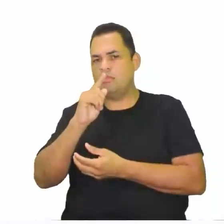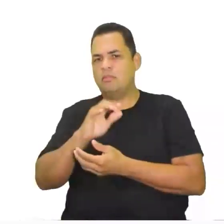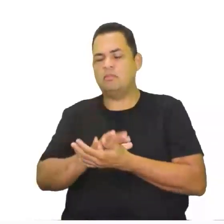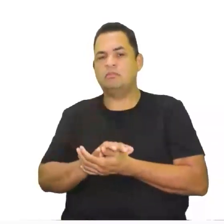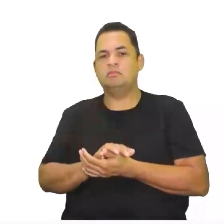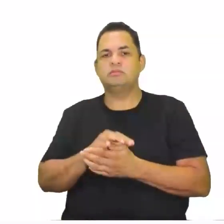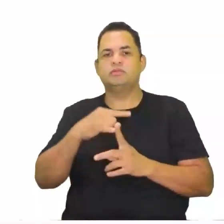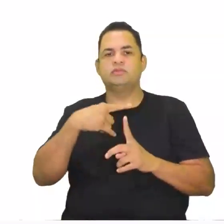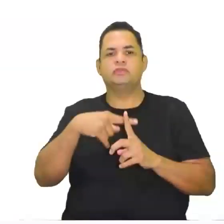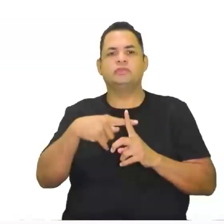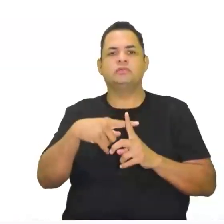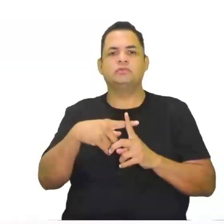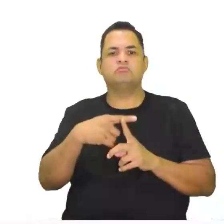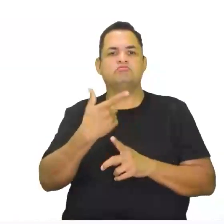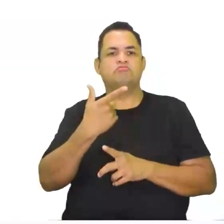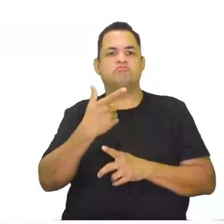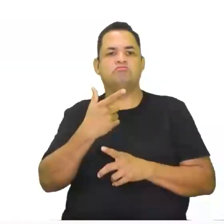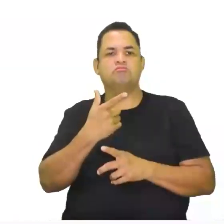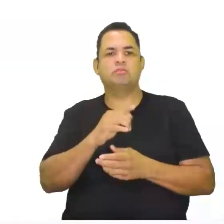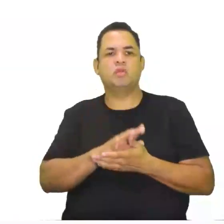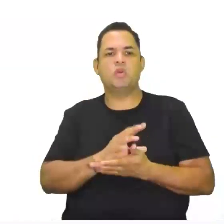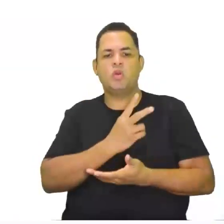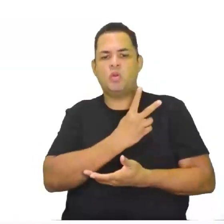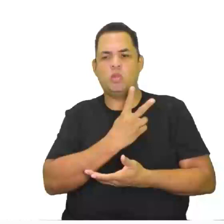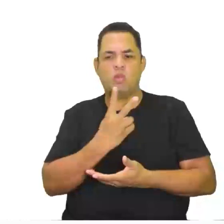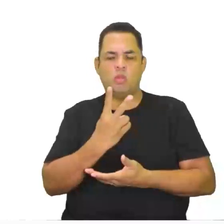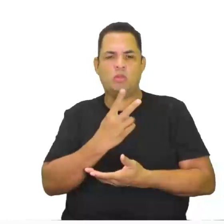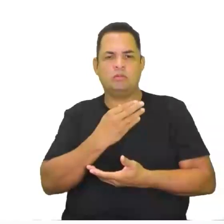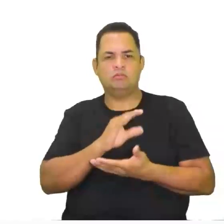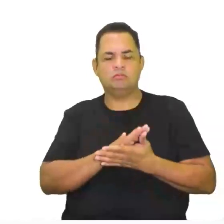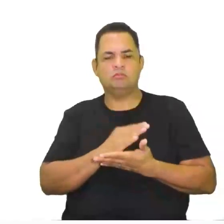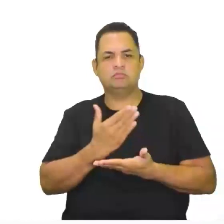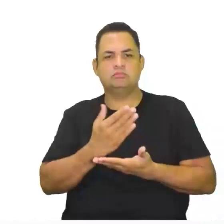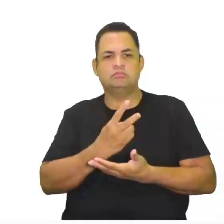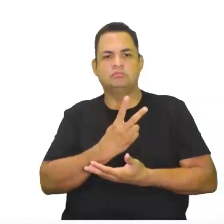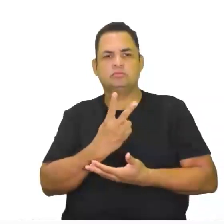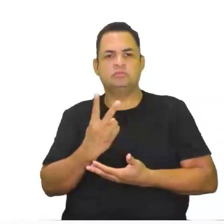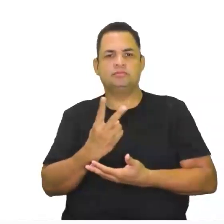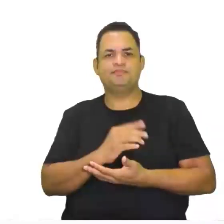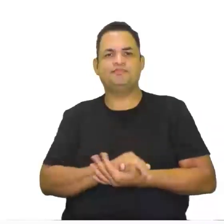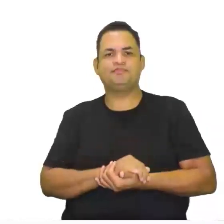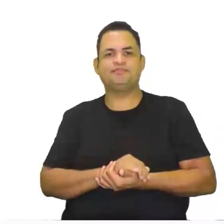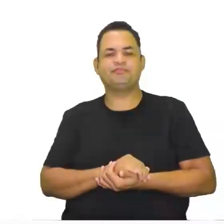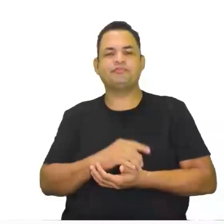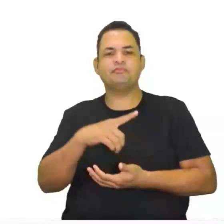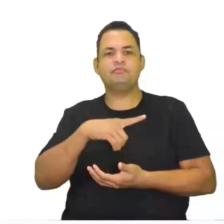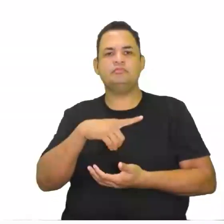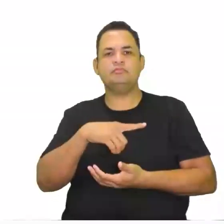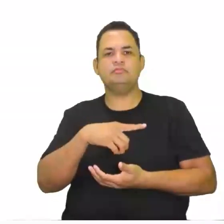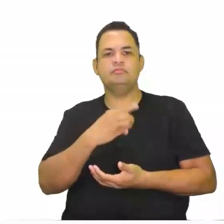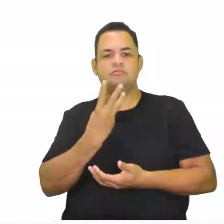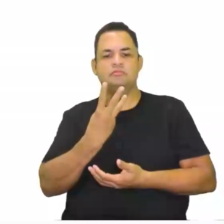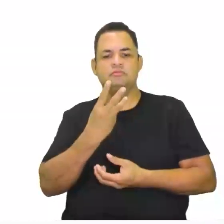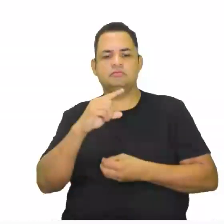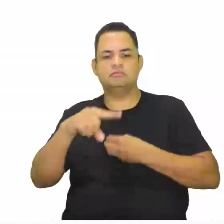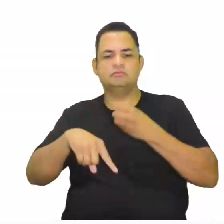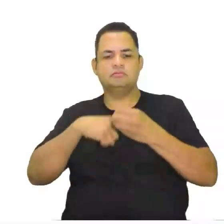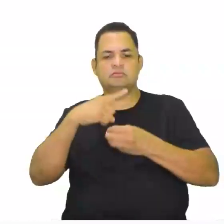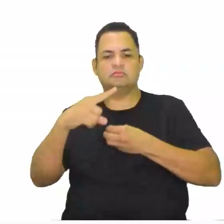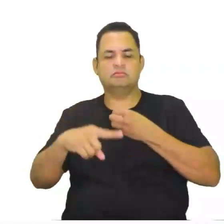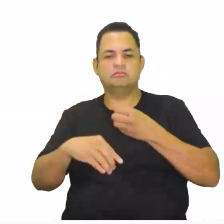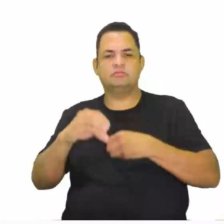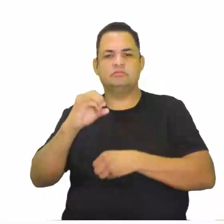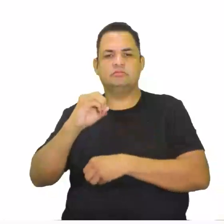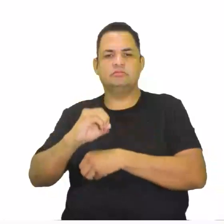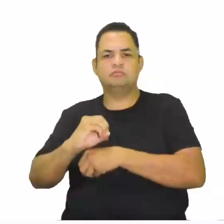sem o coeficiente 2 aqui, essa minha equação, deste lado dos reagentes, eu teria 3 átomos de